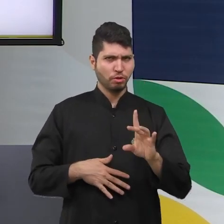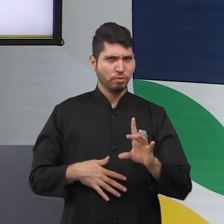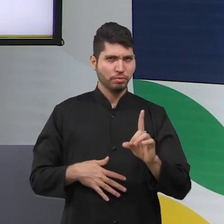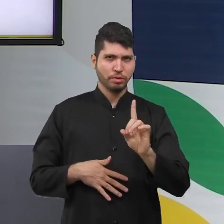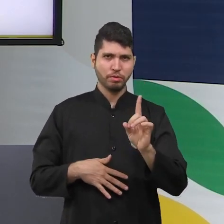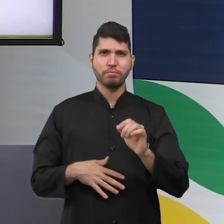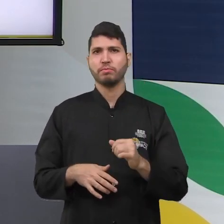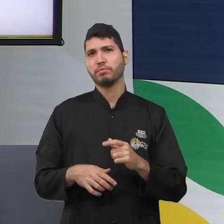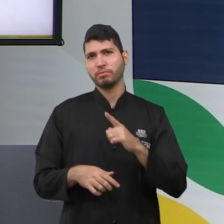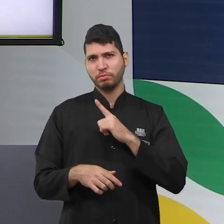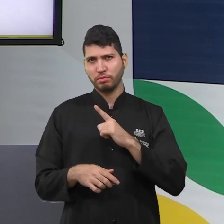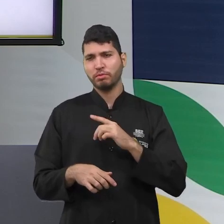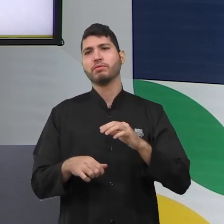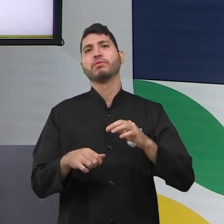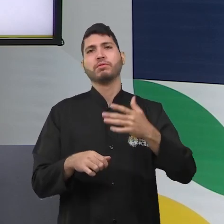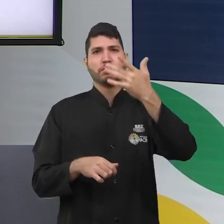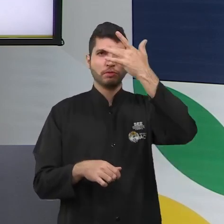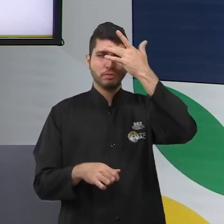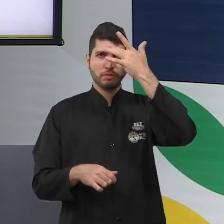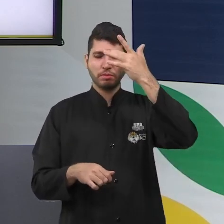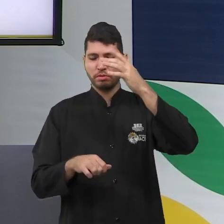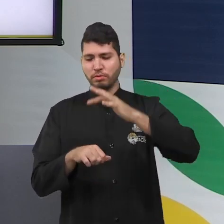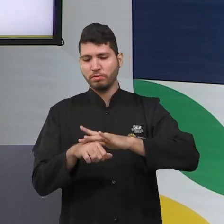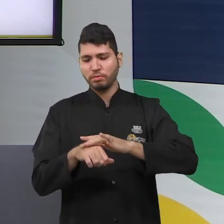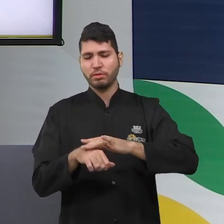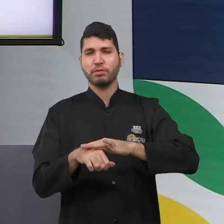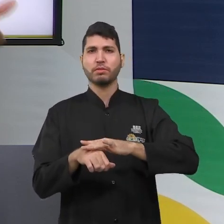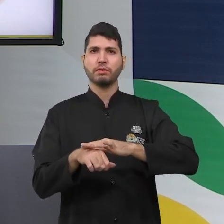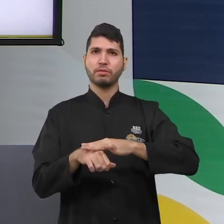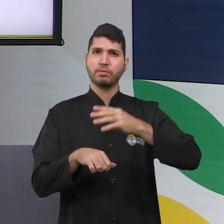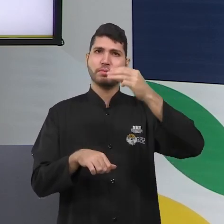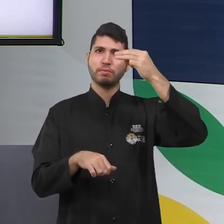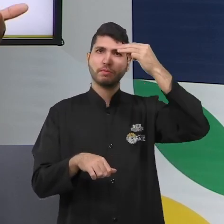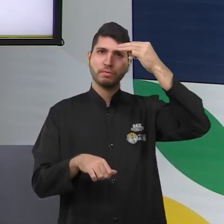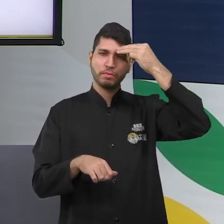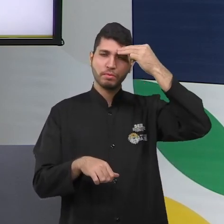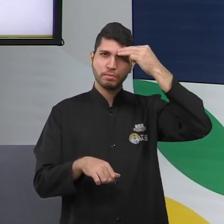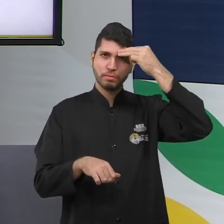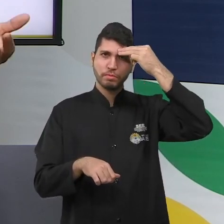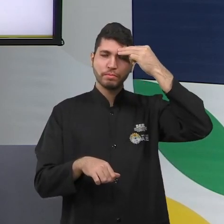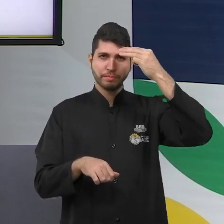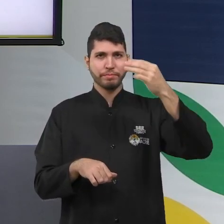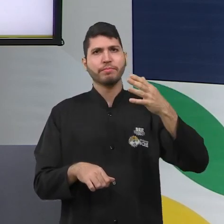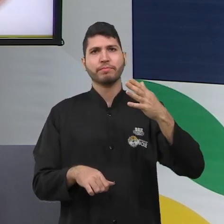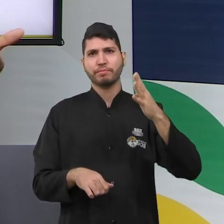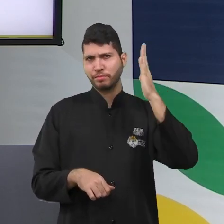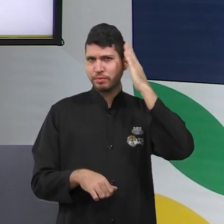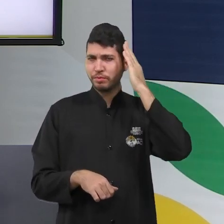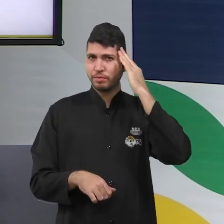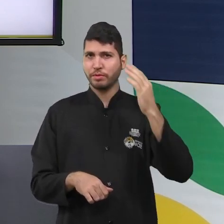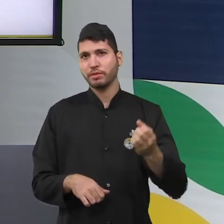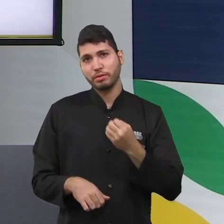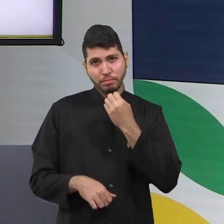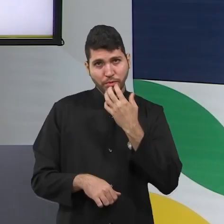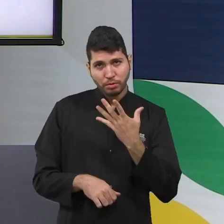uma fisioterapia e tal. Ah, você pode fazer uma prática de atividade física, aquilo vai auxiliar na mobilidade do seu